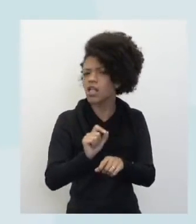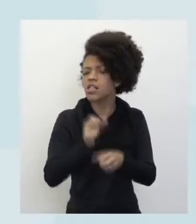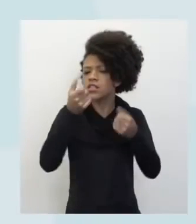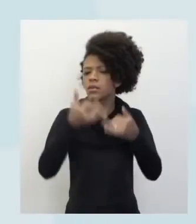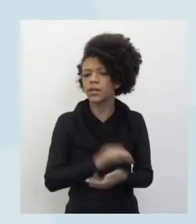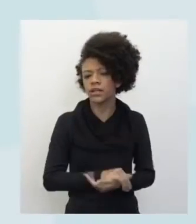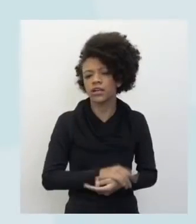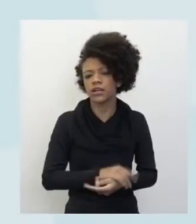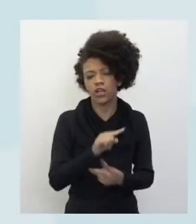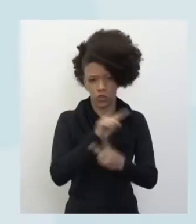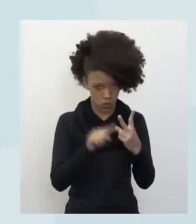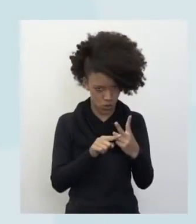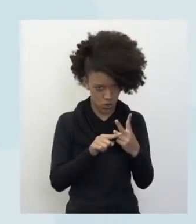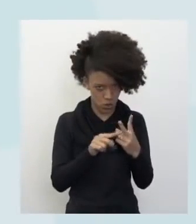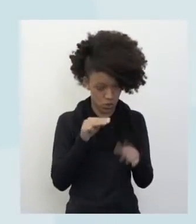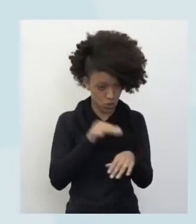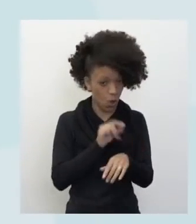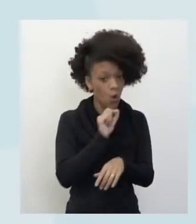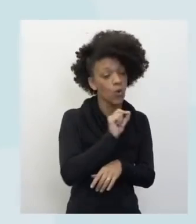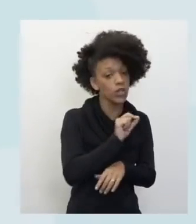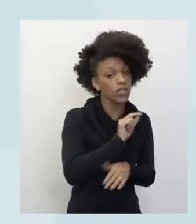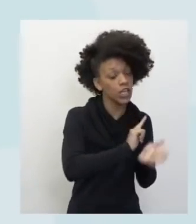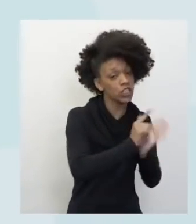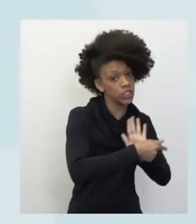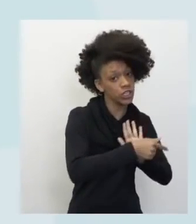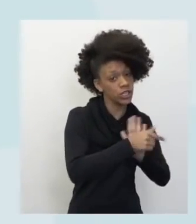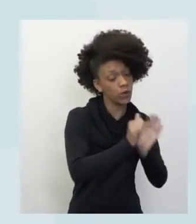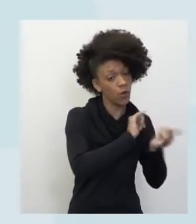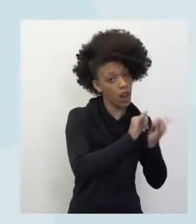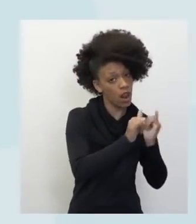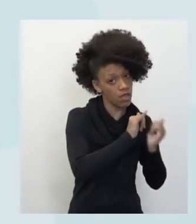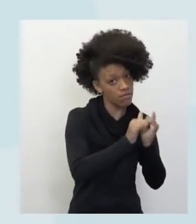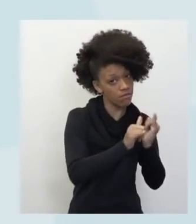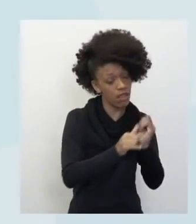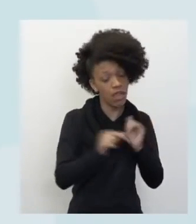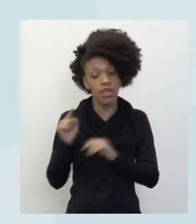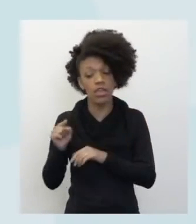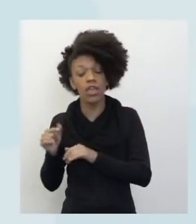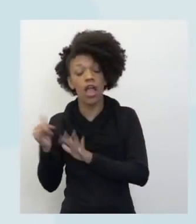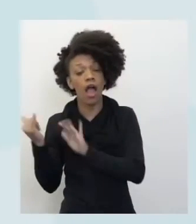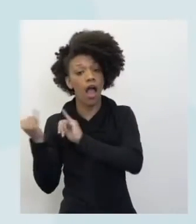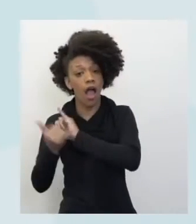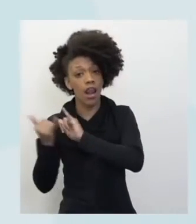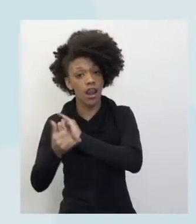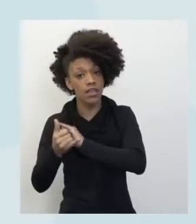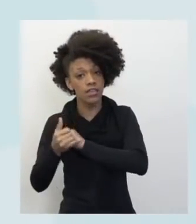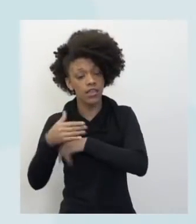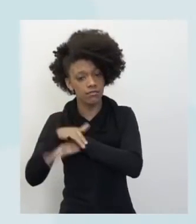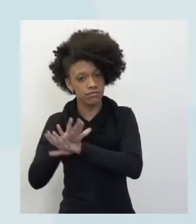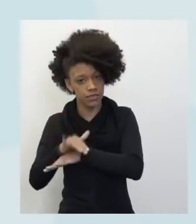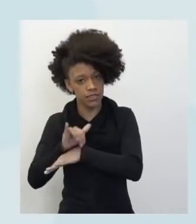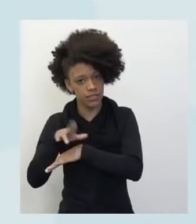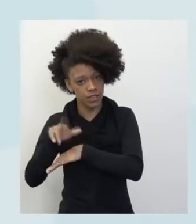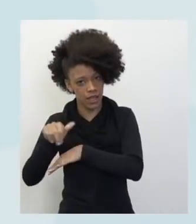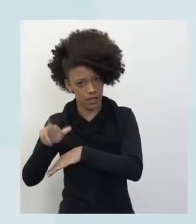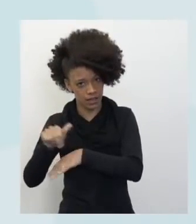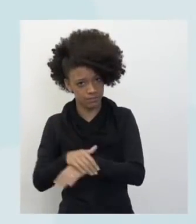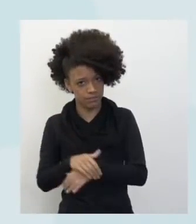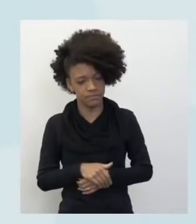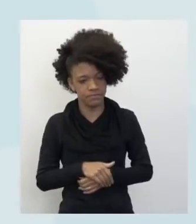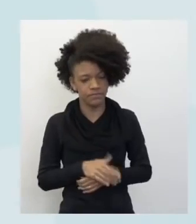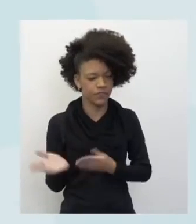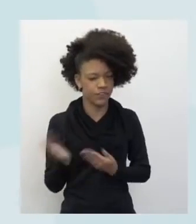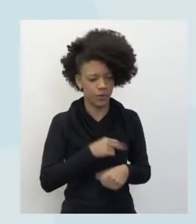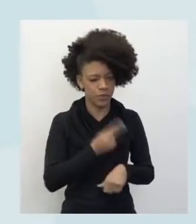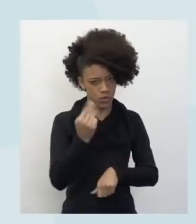2 minutinhos. O que é o gênero lenda, né? O que você sabe sobre ele. E se você conhece a lenda da Yara. Vamos lá?